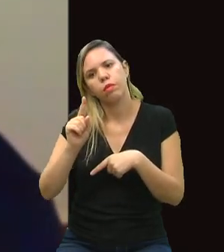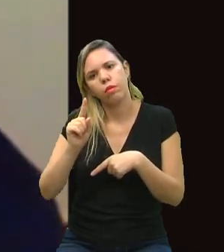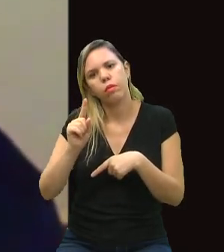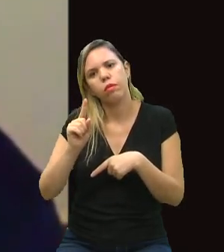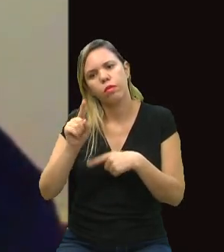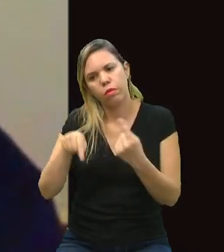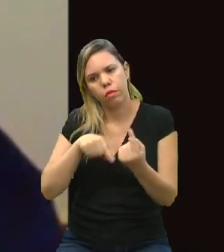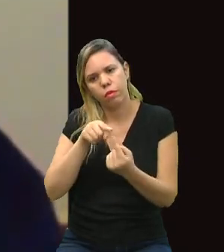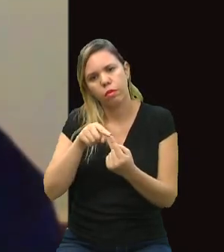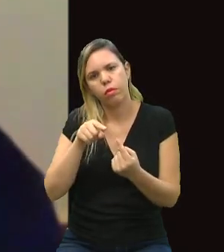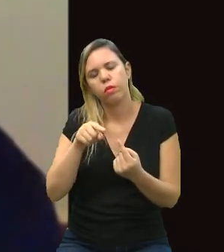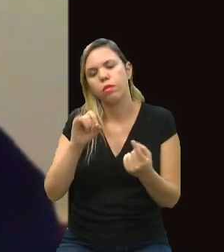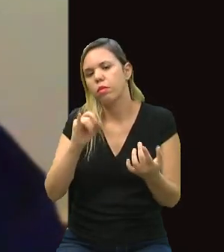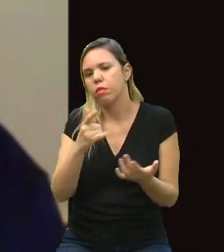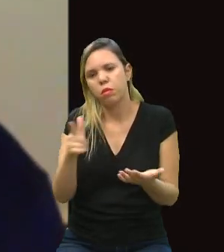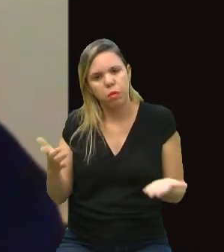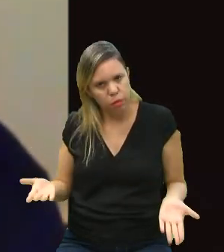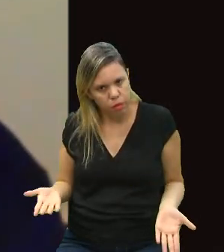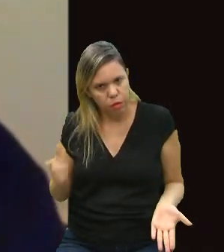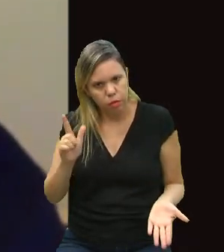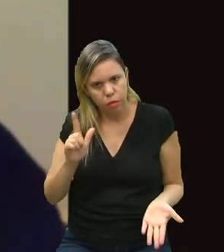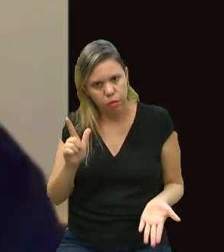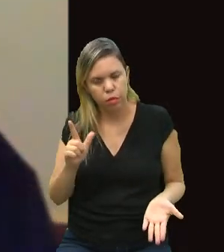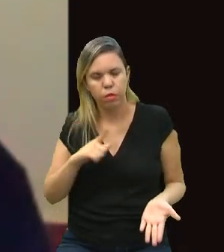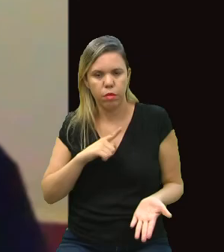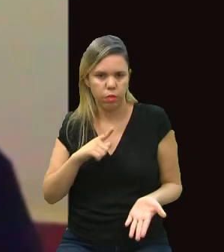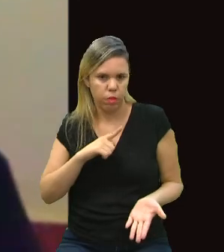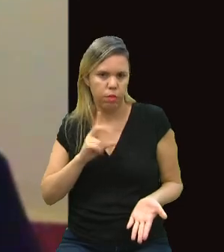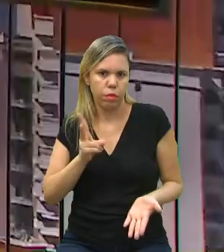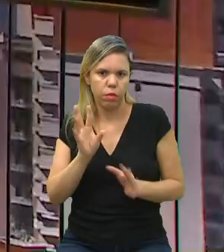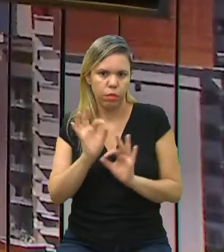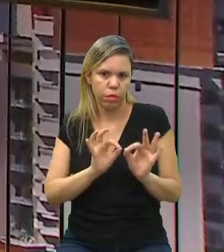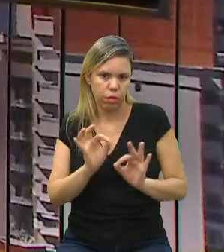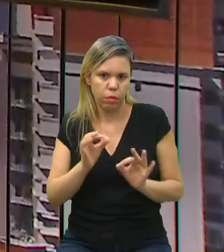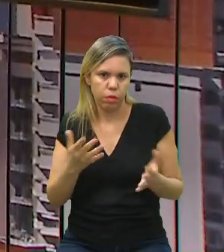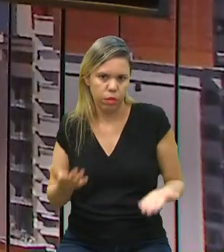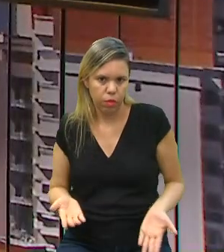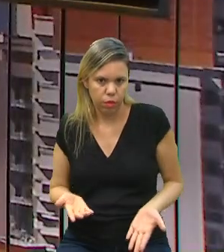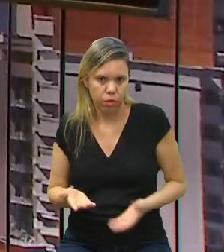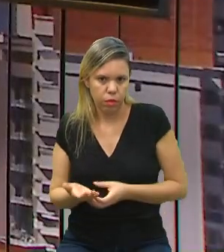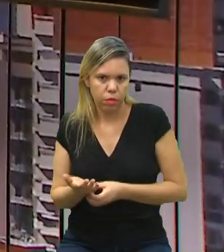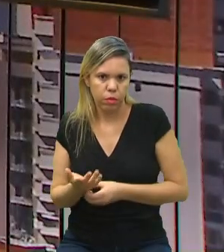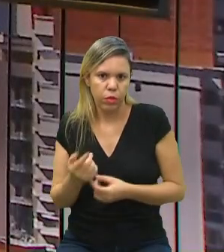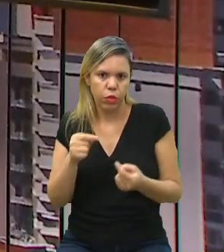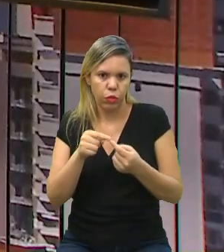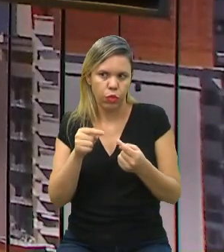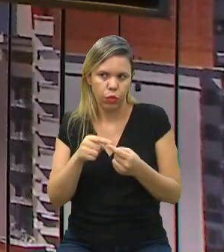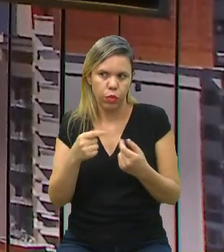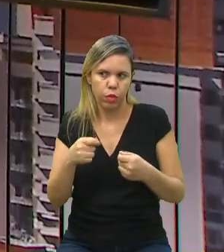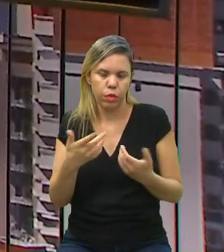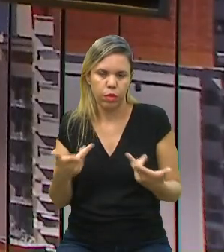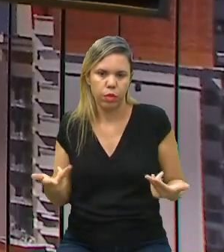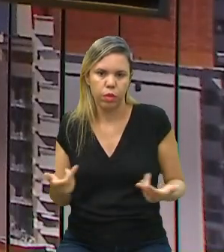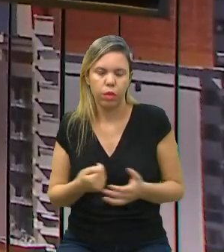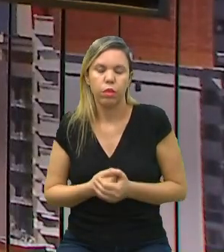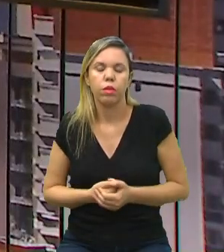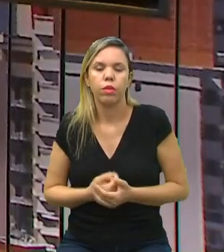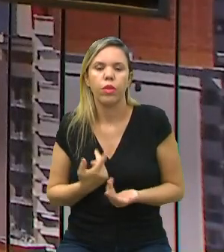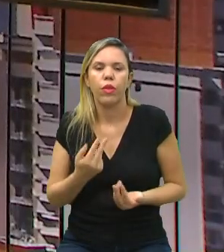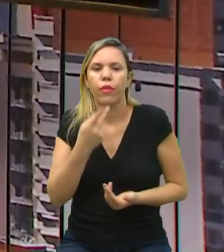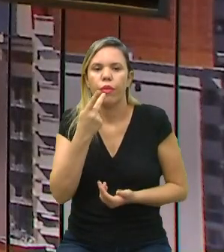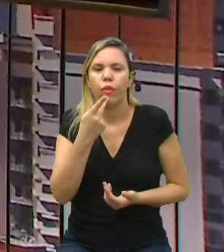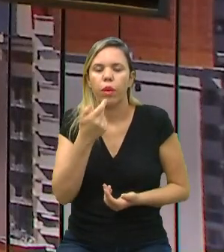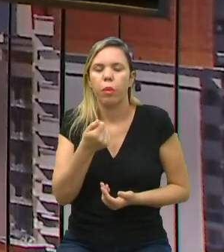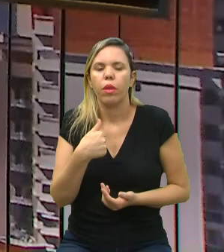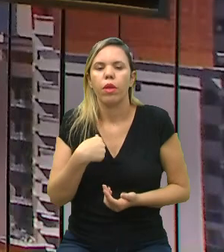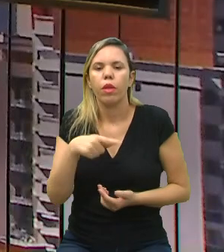sempre ajustadas conforme a necessidade. Agora, fala um pouquinho para mim do seu trabalho no Instituto de Energia e